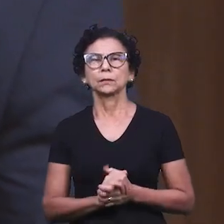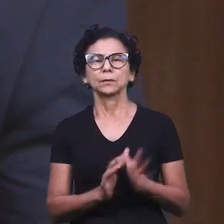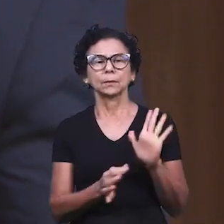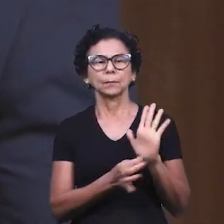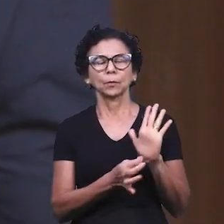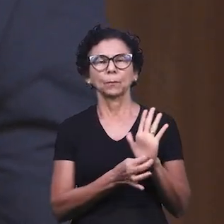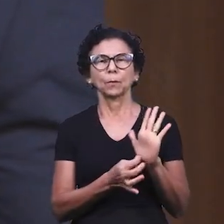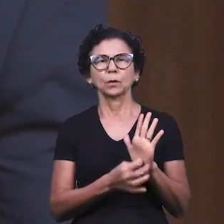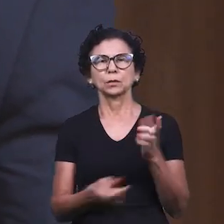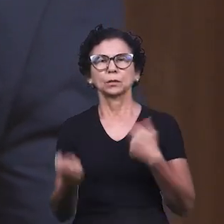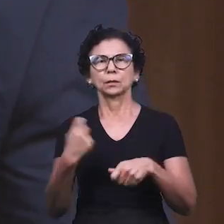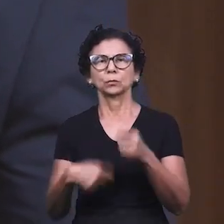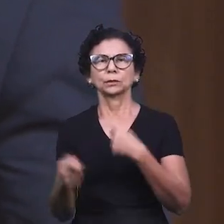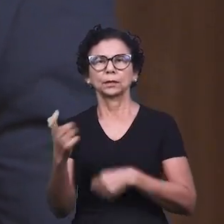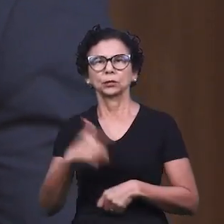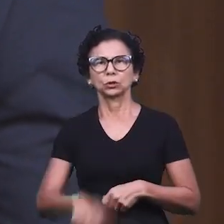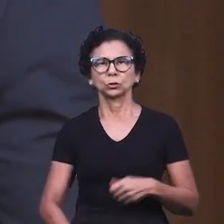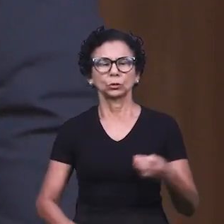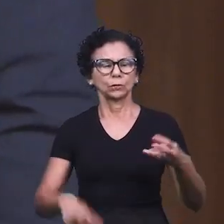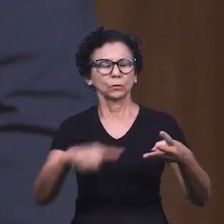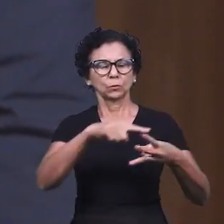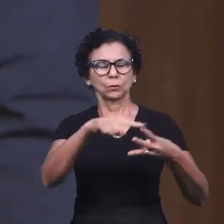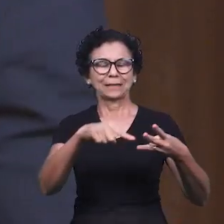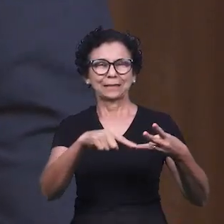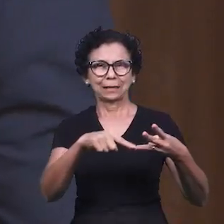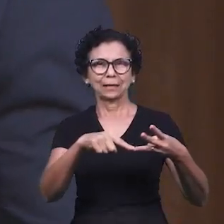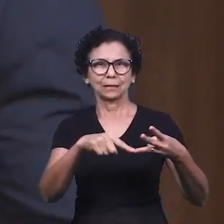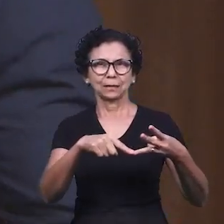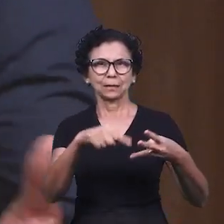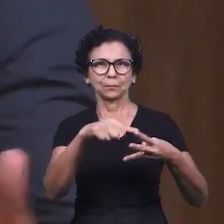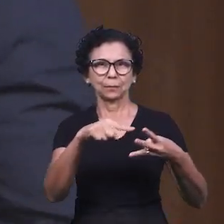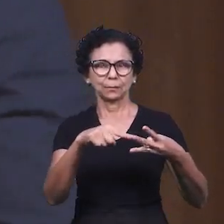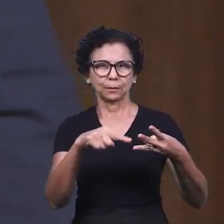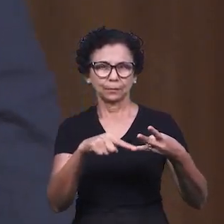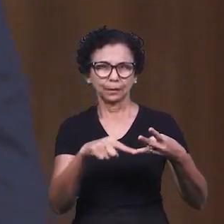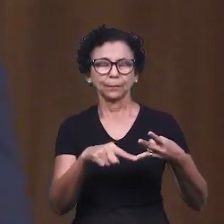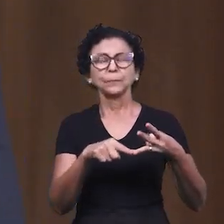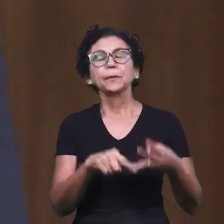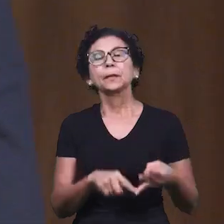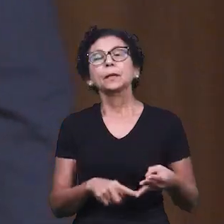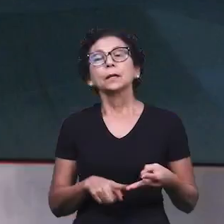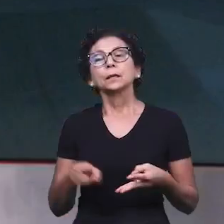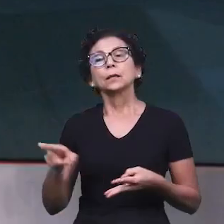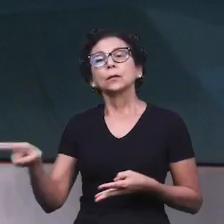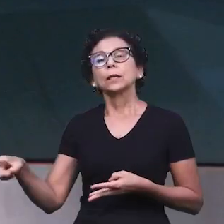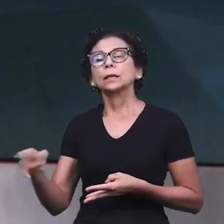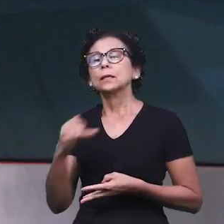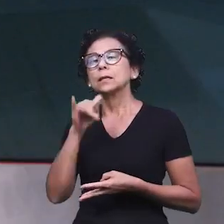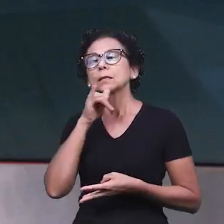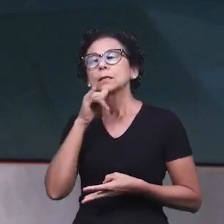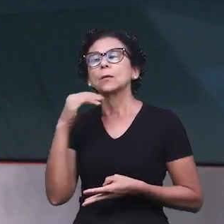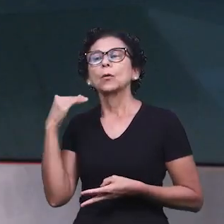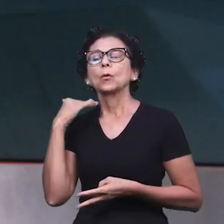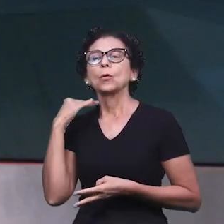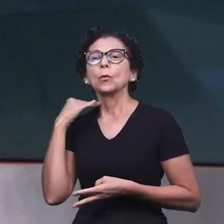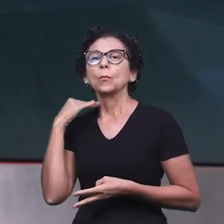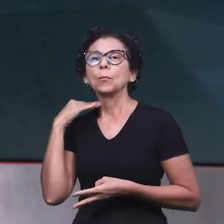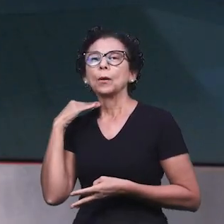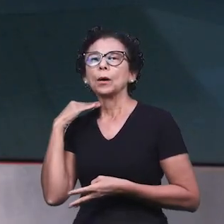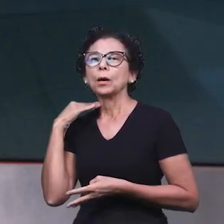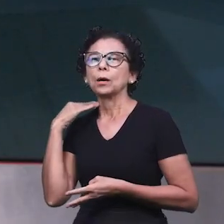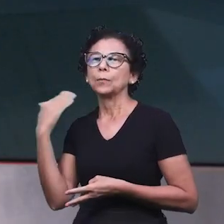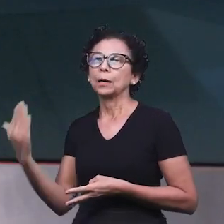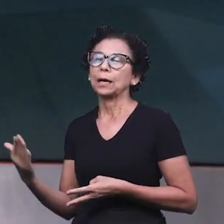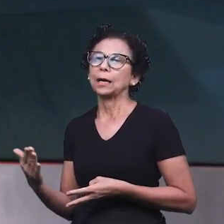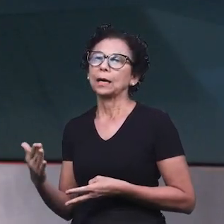por mensagens, por ligações, e isso acaba... Importunações, exatamente. Tá certo. Doutor, tem uma situação